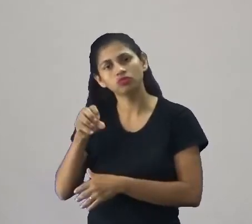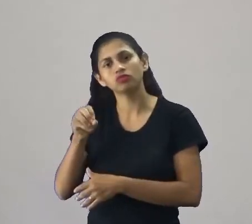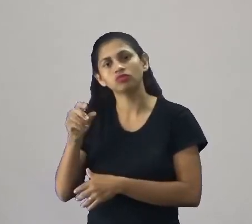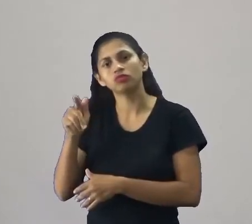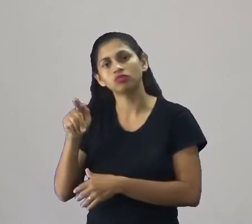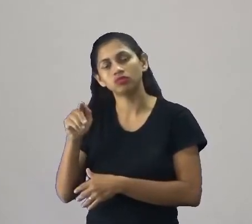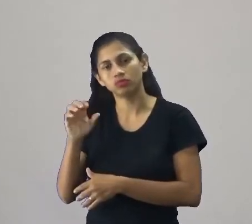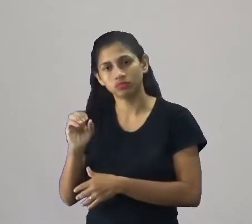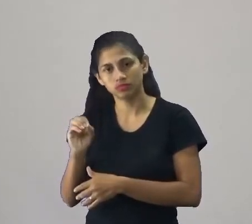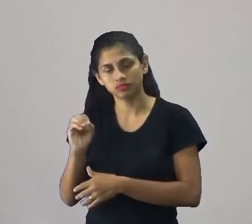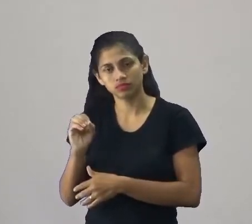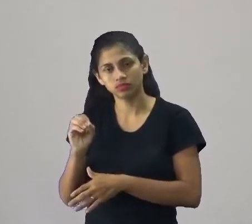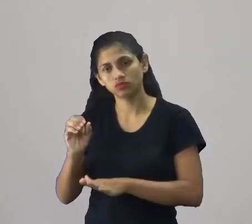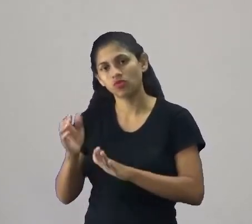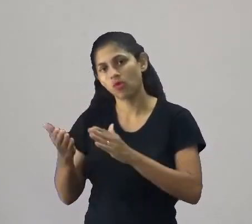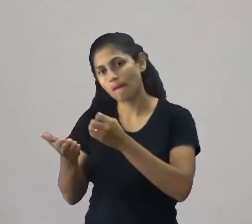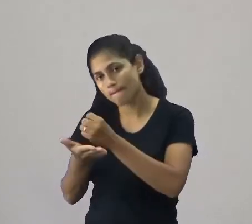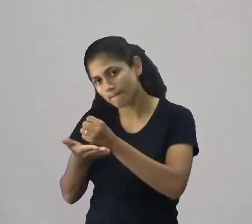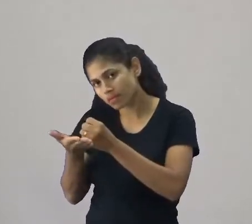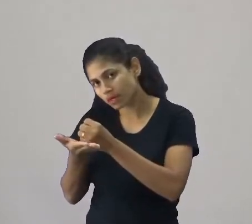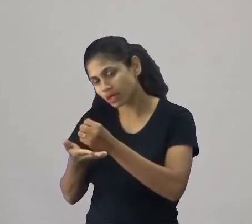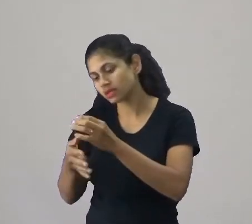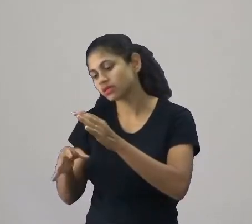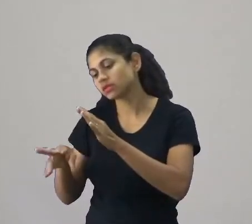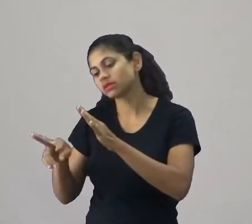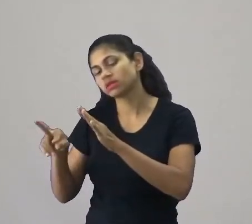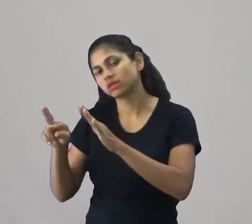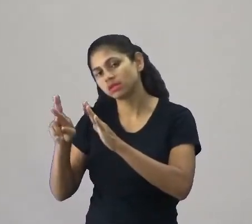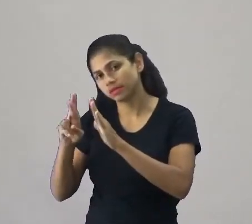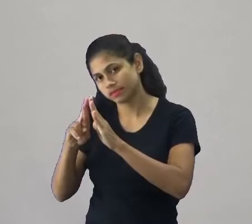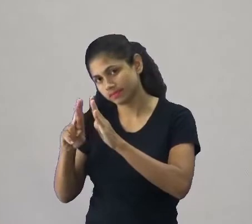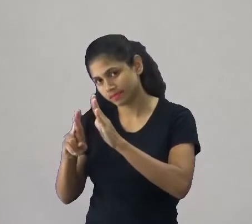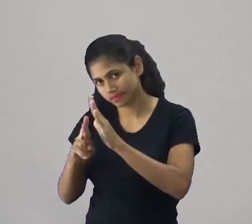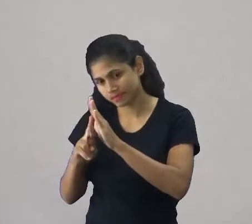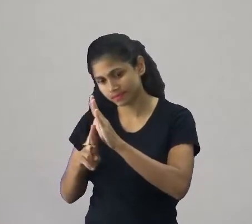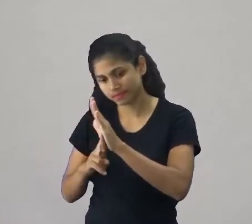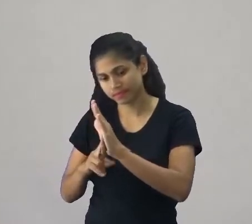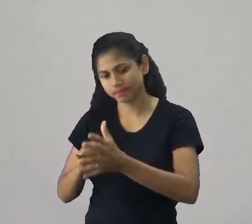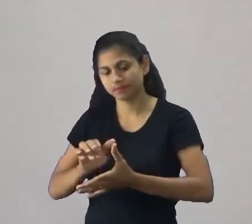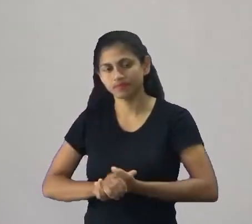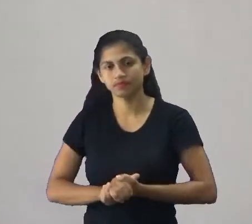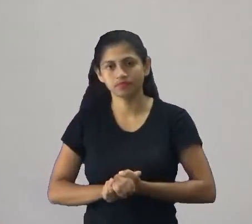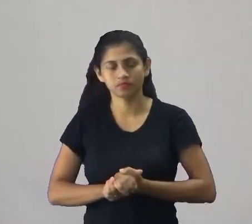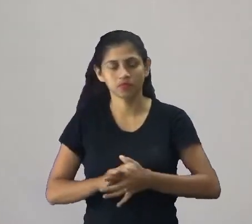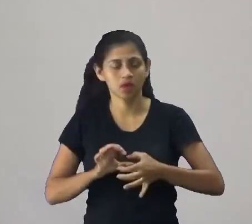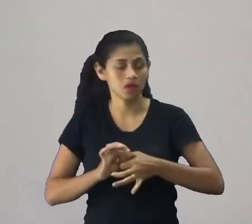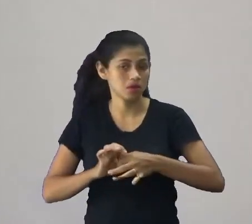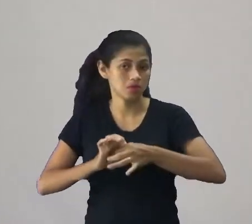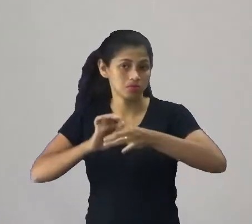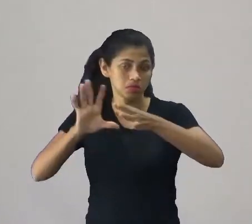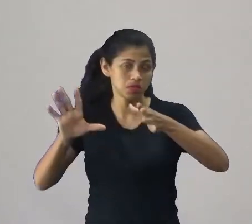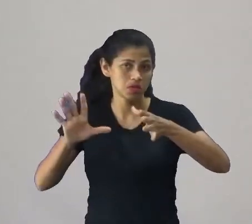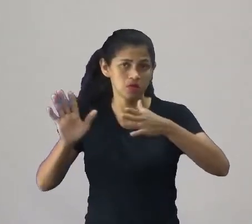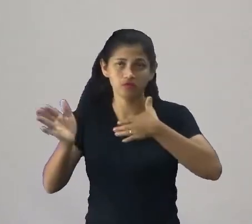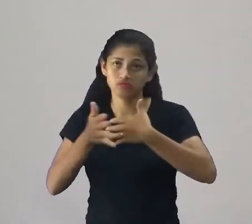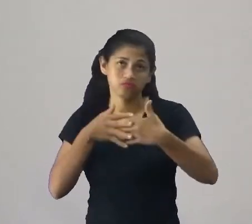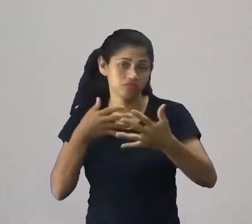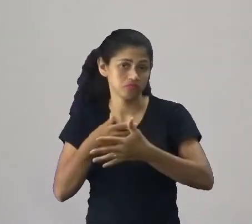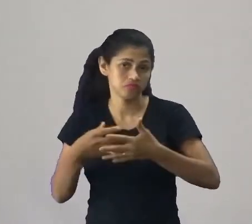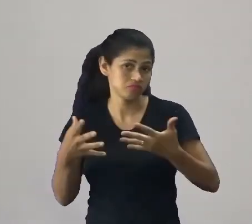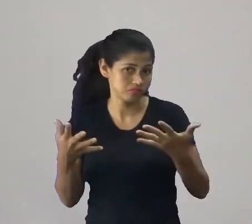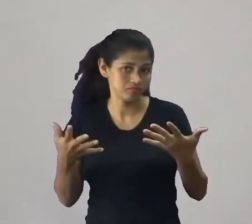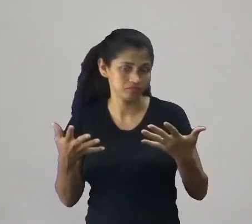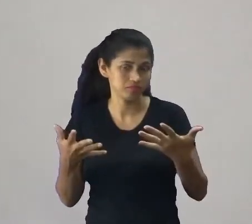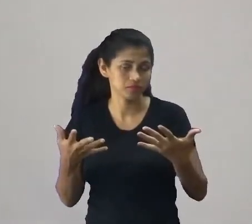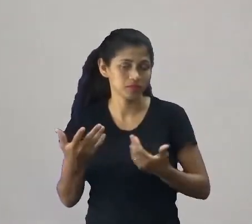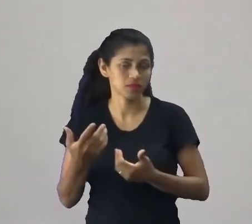em estipulações de regra, o que vai tornar aquela brincadeira que era livre e desconexa, é esse contexto muito ferrenho